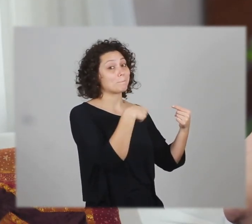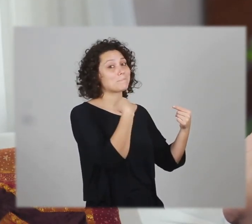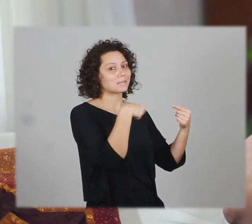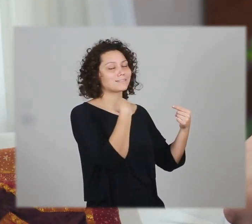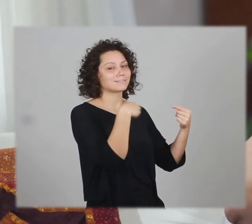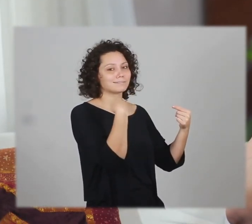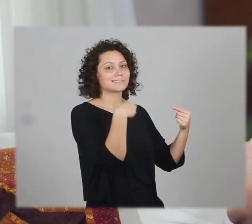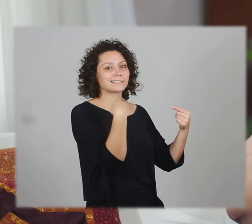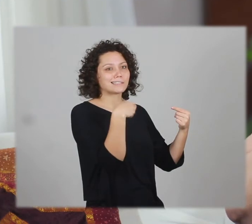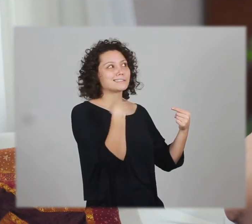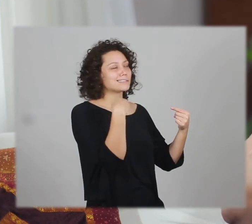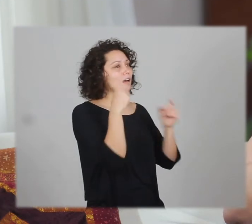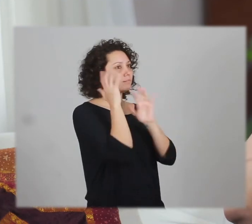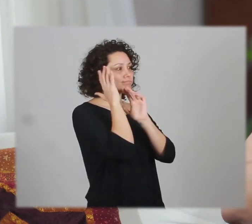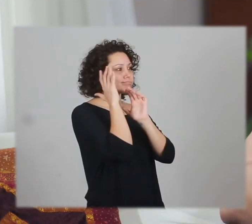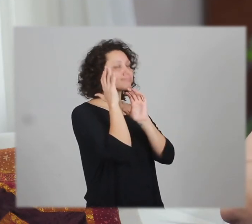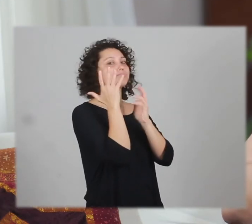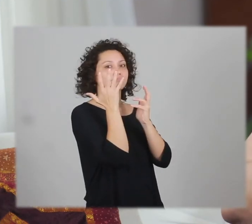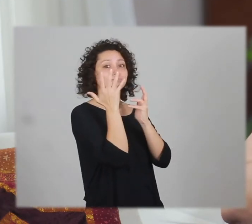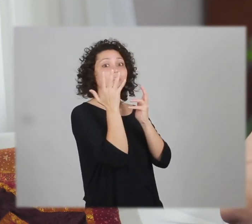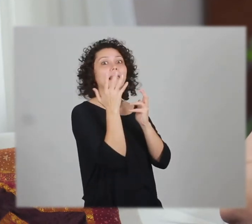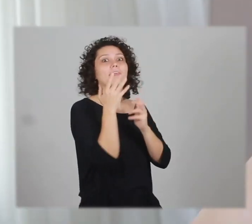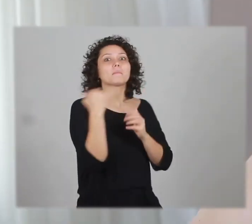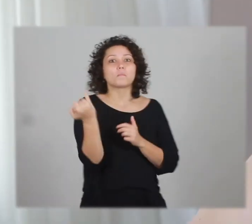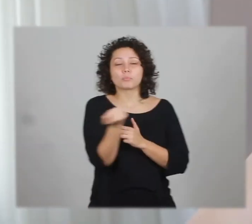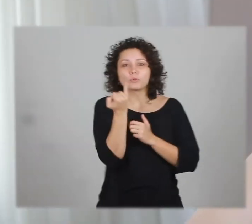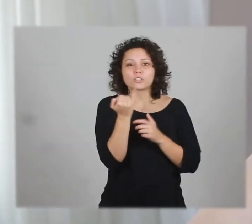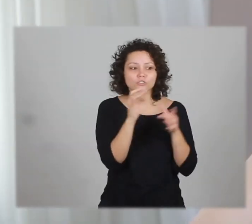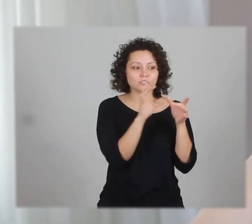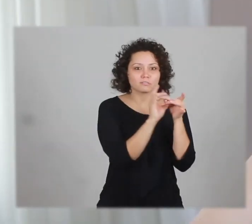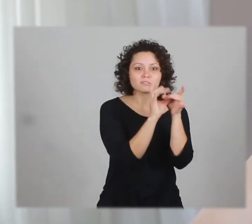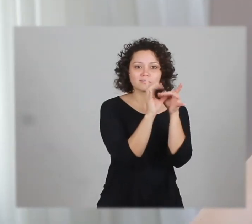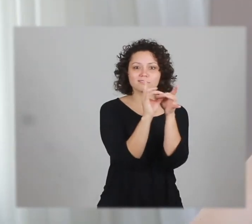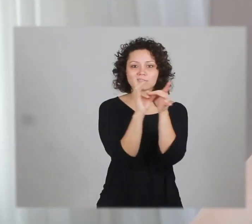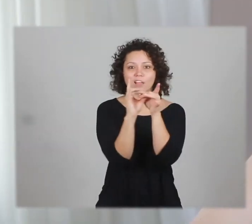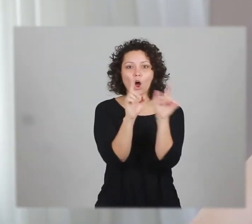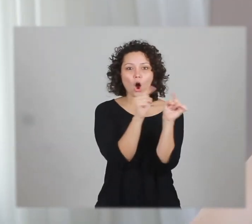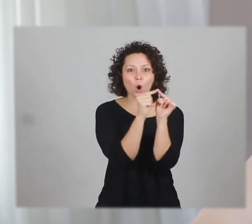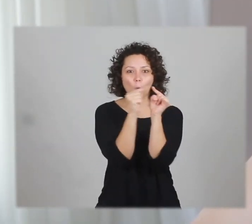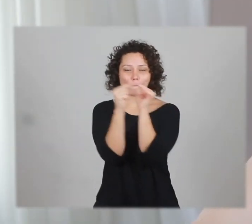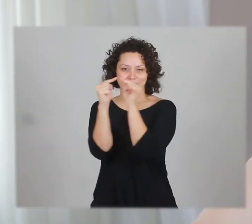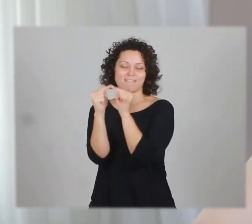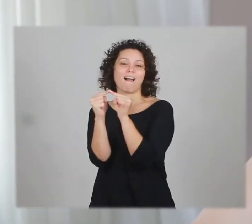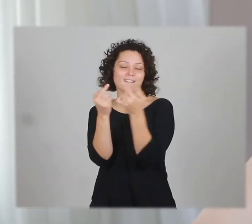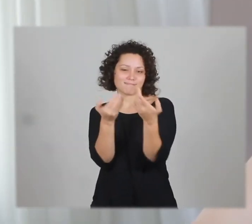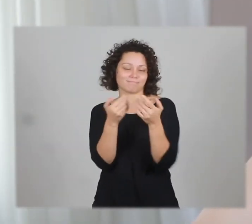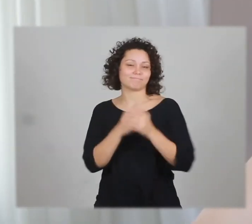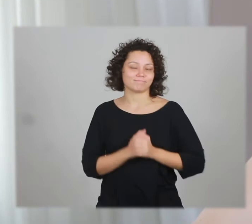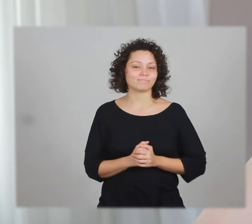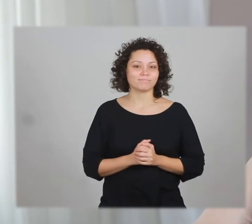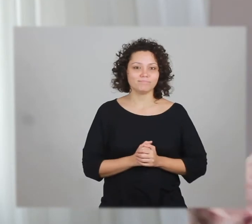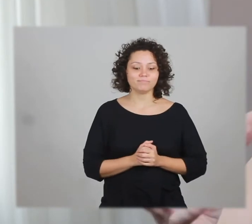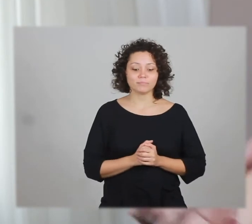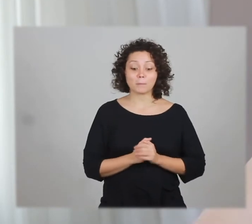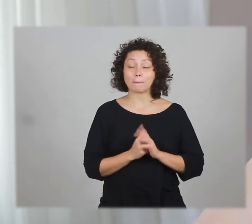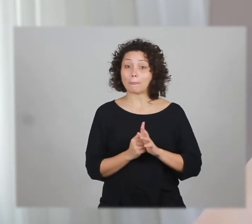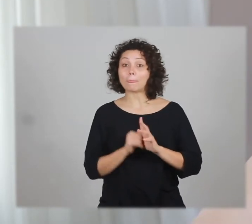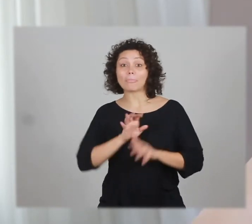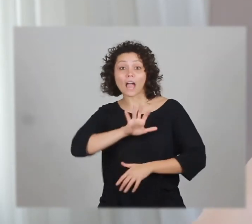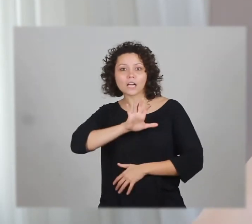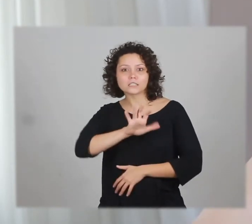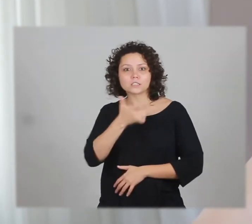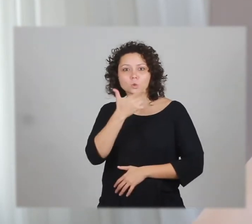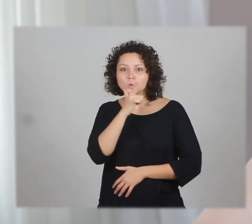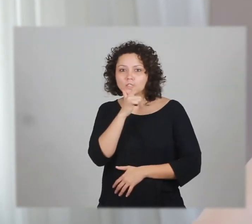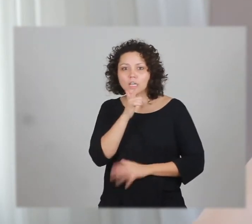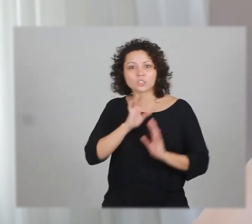necessários e é possível fazer isso de uma forma conjunta. Então, na verdade, é uma maneira de a gente juntar tudo